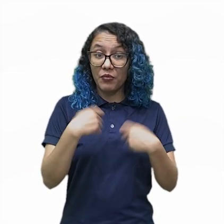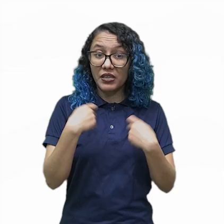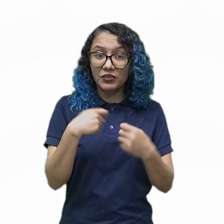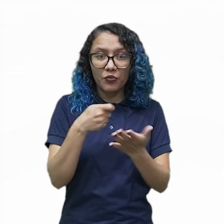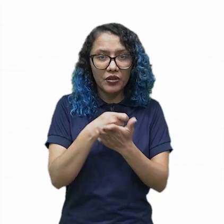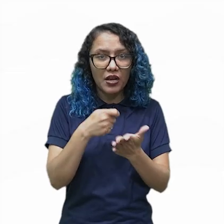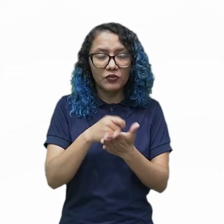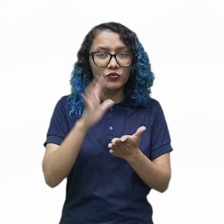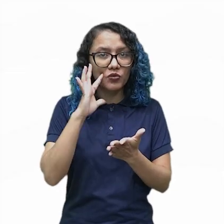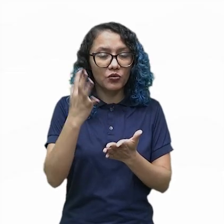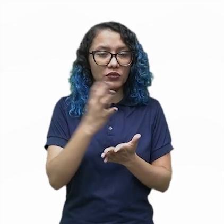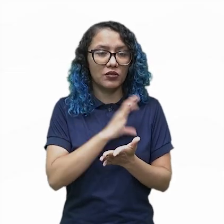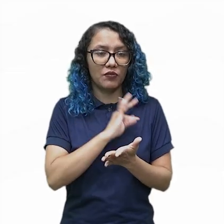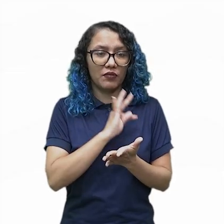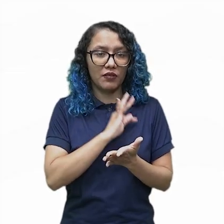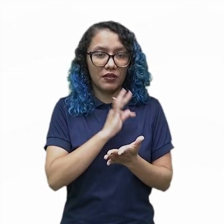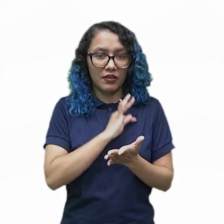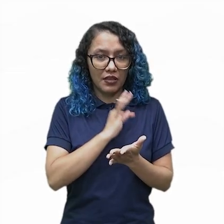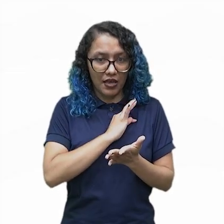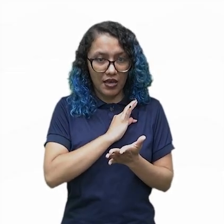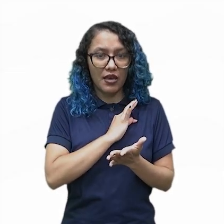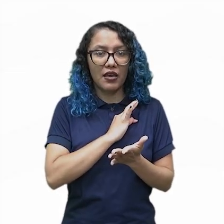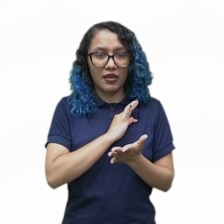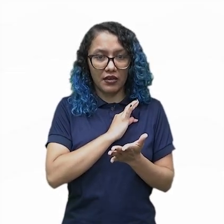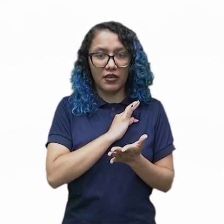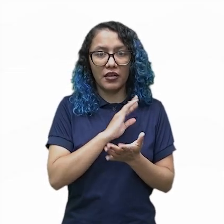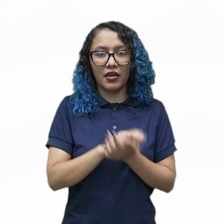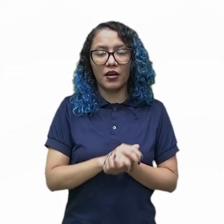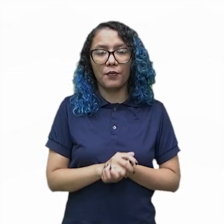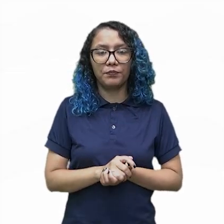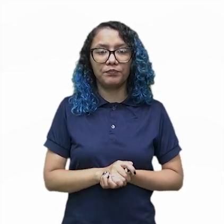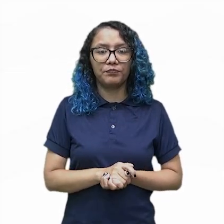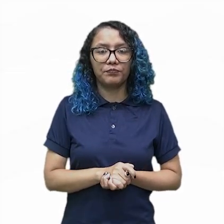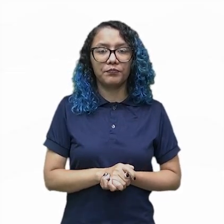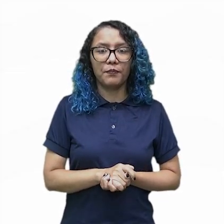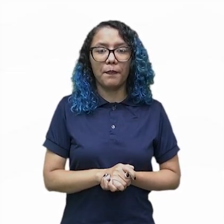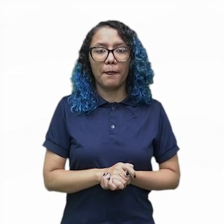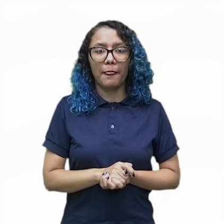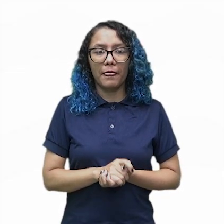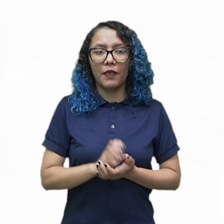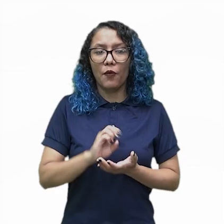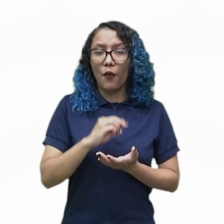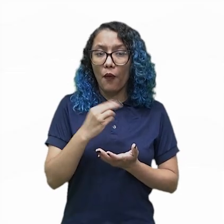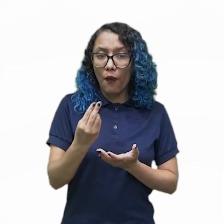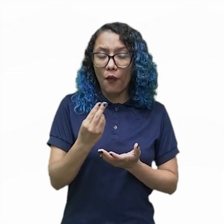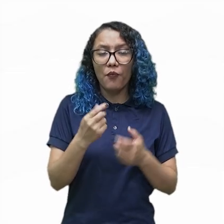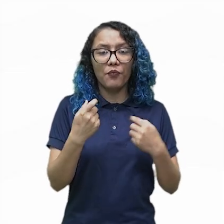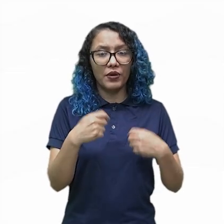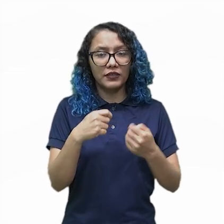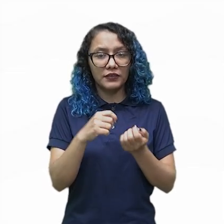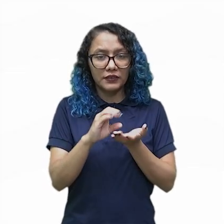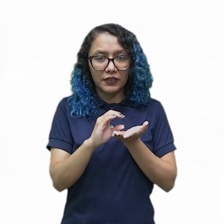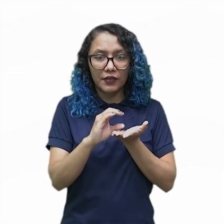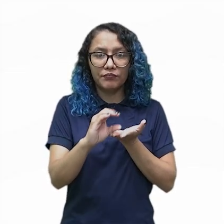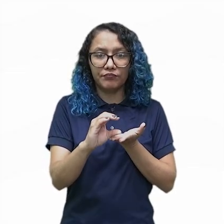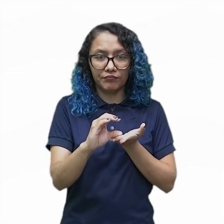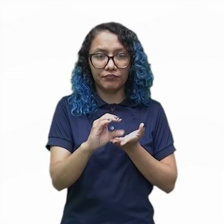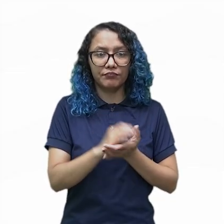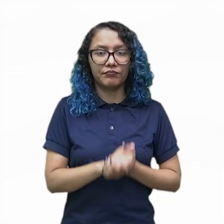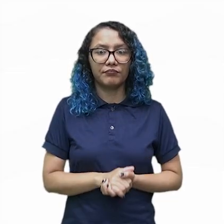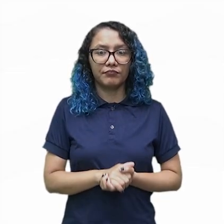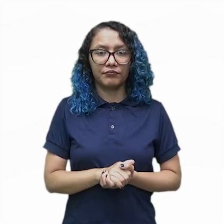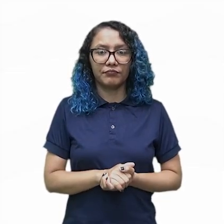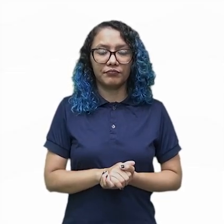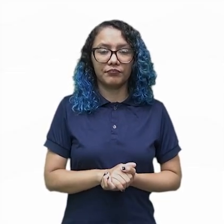técnicas ou economicamente inviáveis em face da melhor tecnologia, tá? E esse conceito,